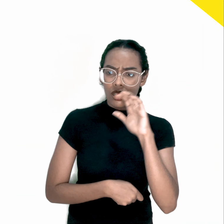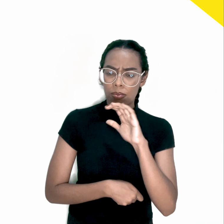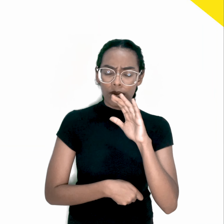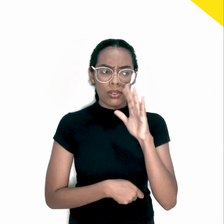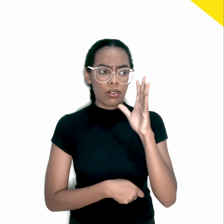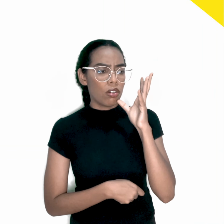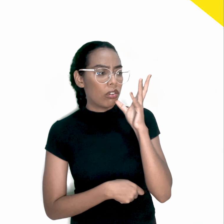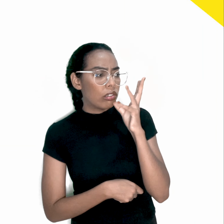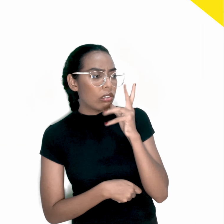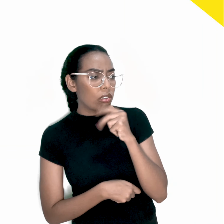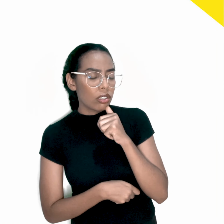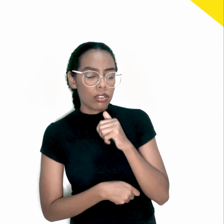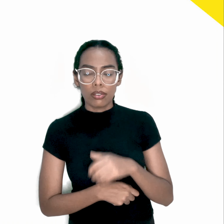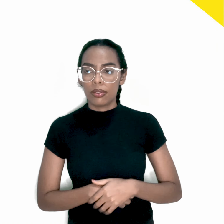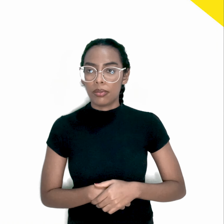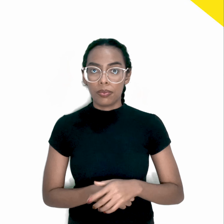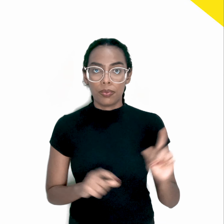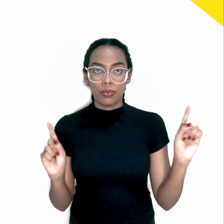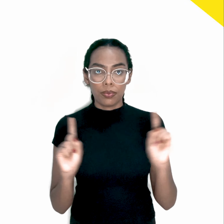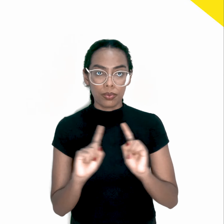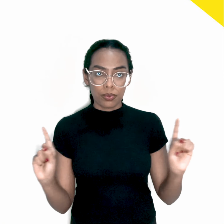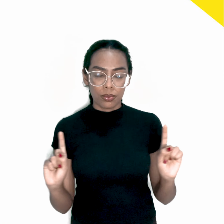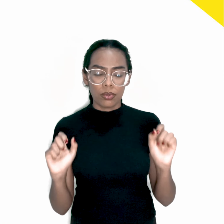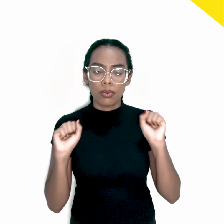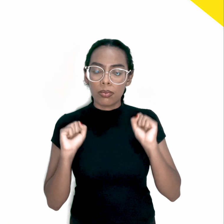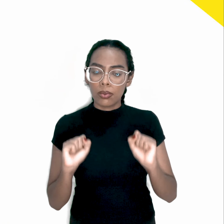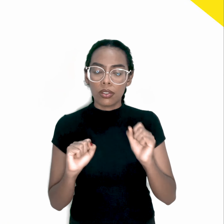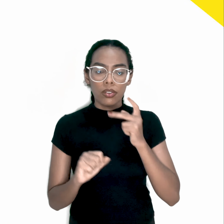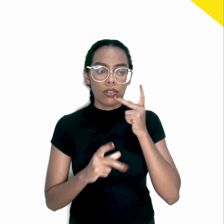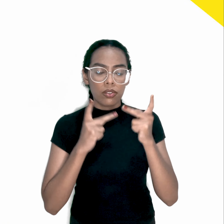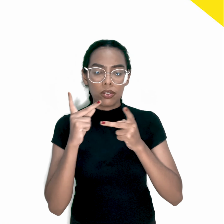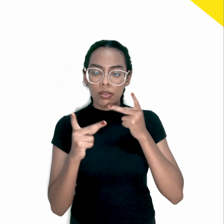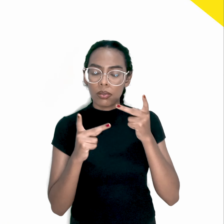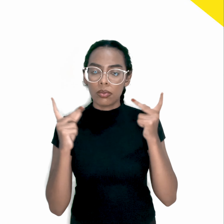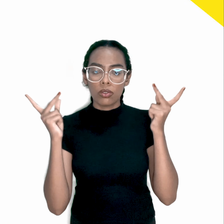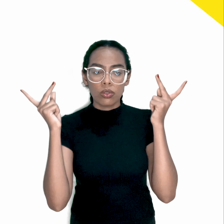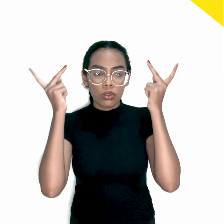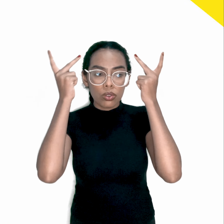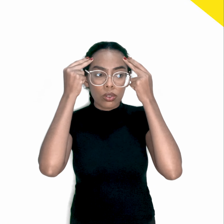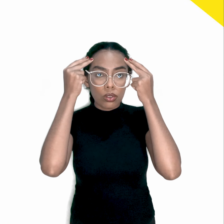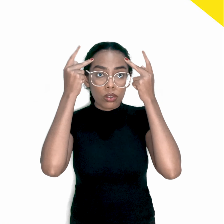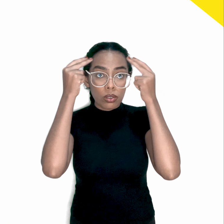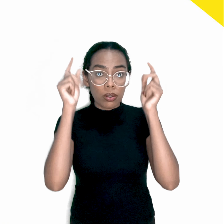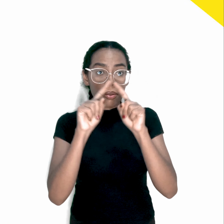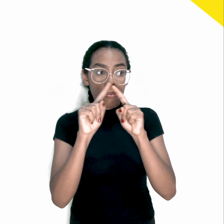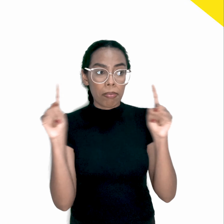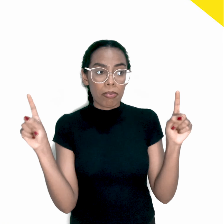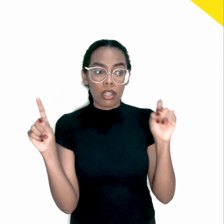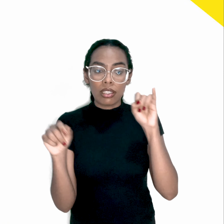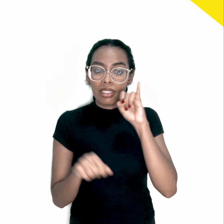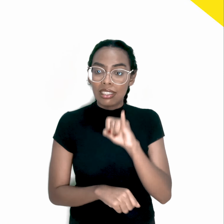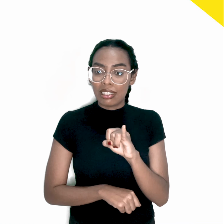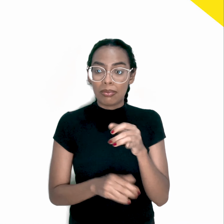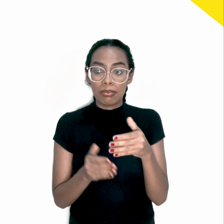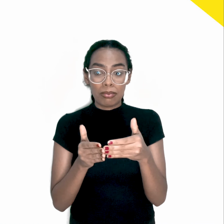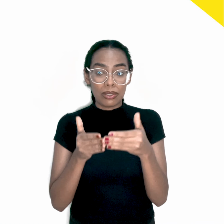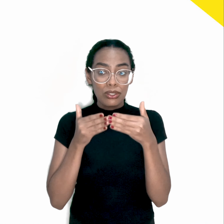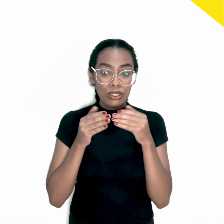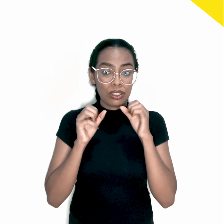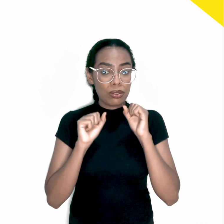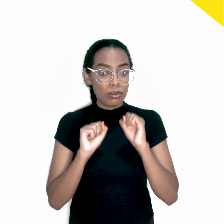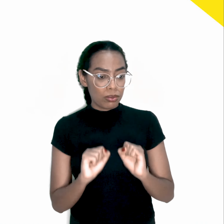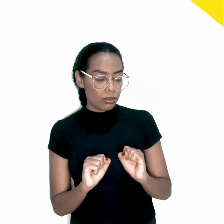devagar ou mais alto? Não Fale com a sua velocidade e com o seu volume normal A não ser que seja solicitado